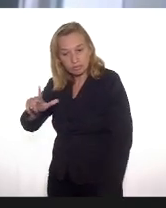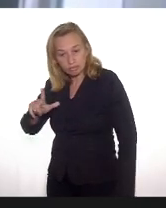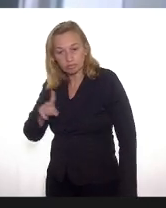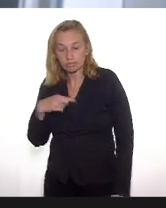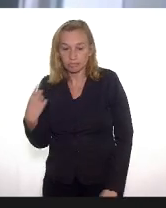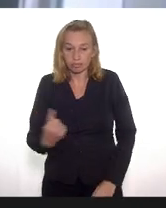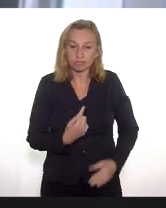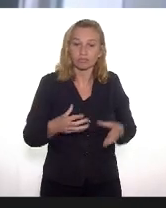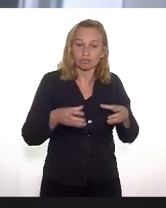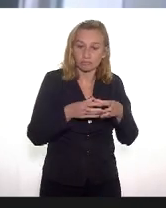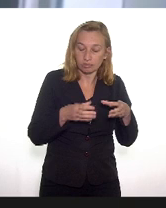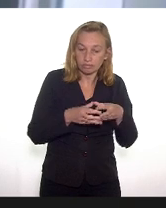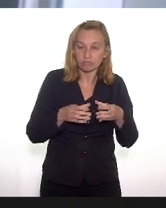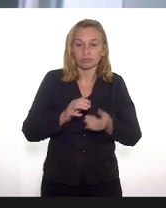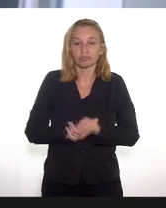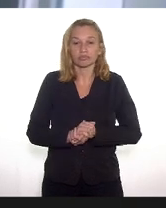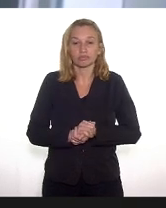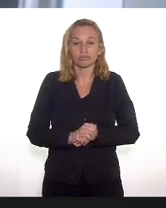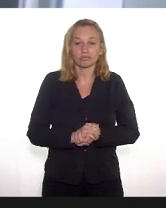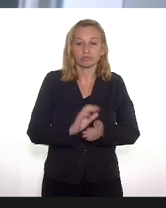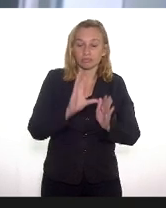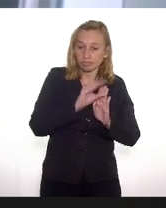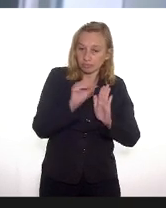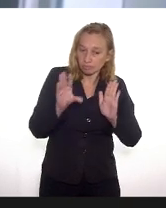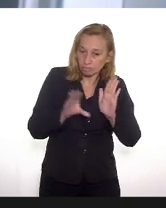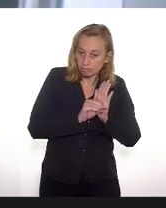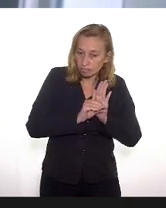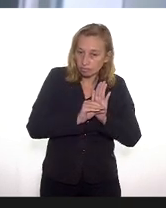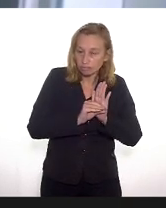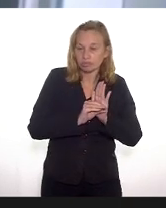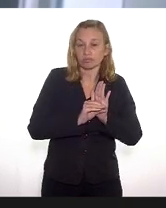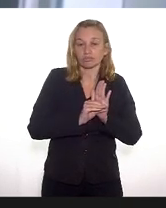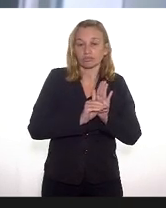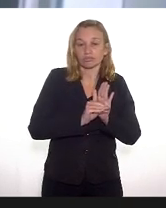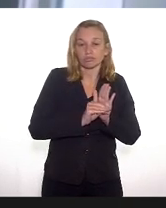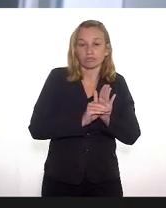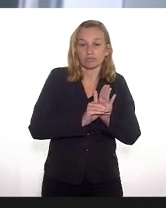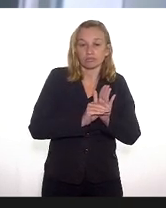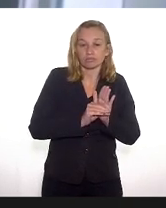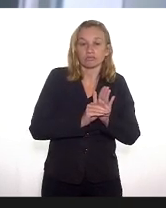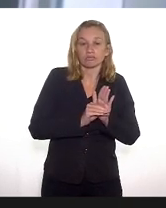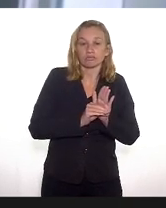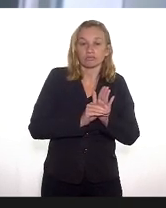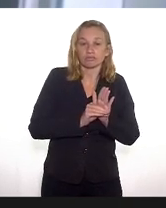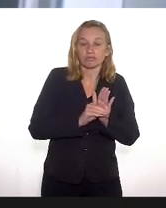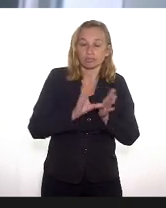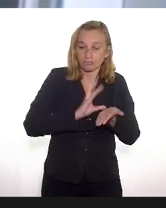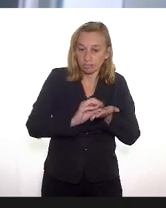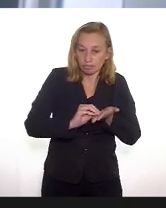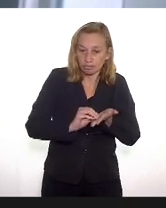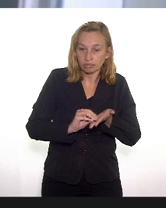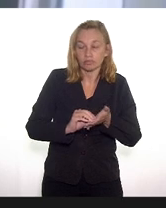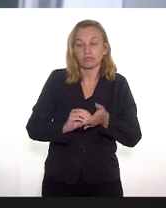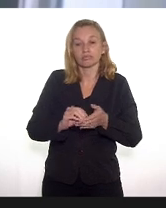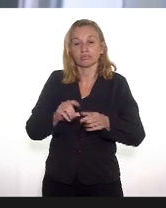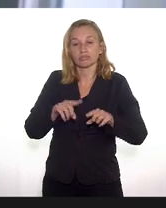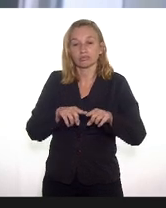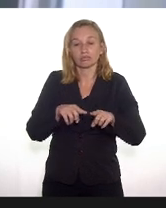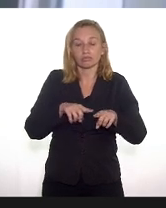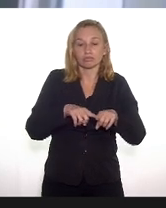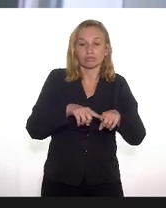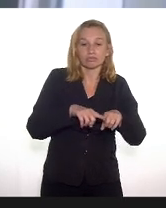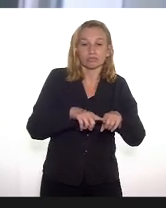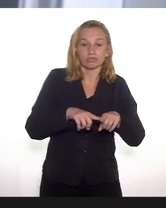nossas comissões, sobre esses itens que dizem respeito à pauta dos servidores, né? É um efetivo